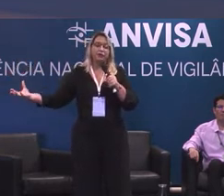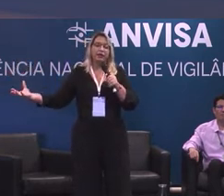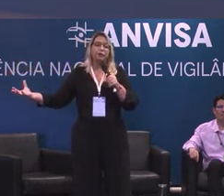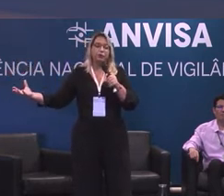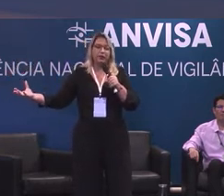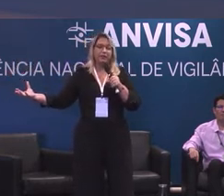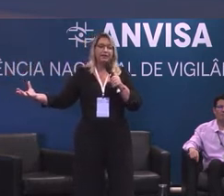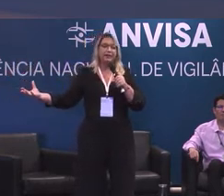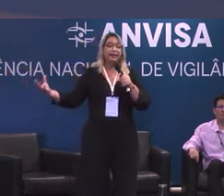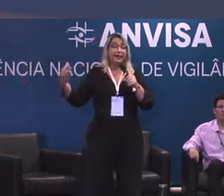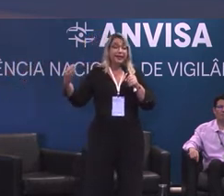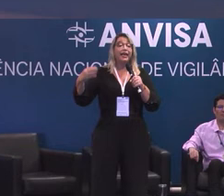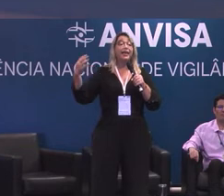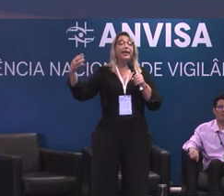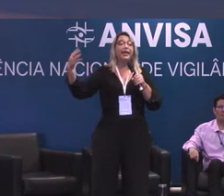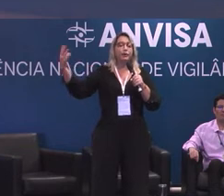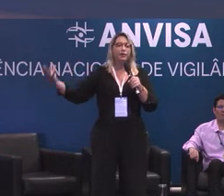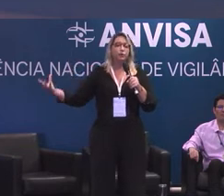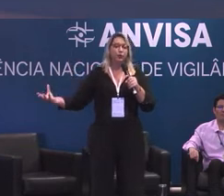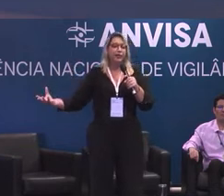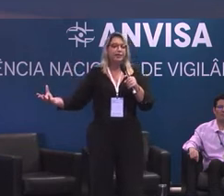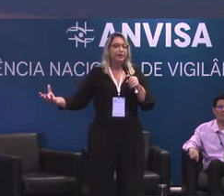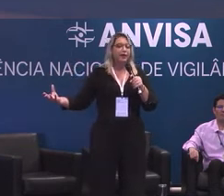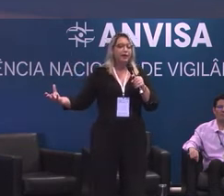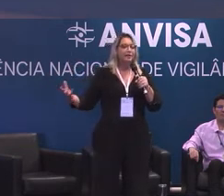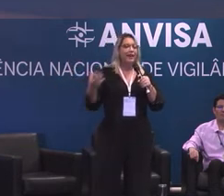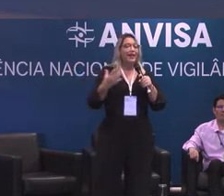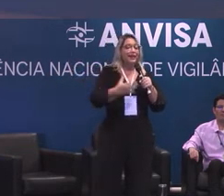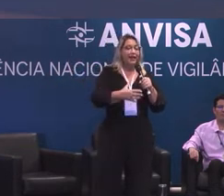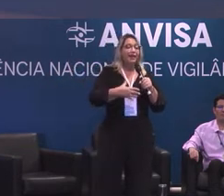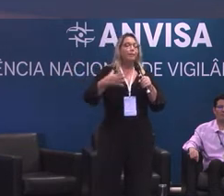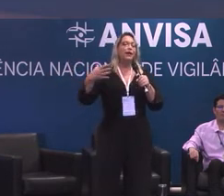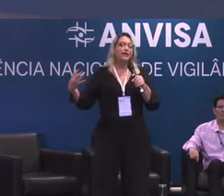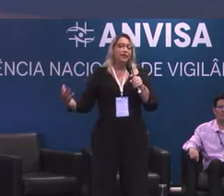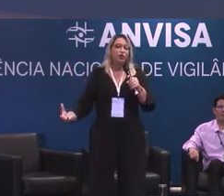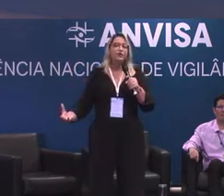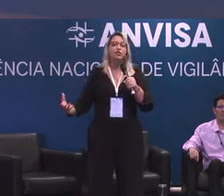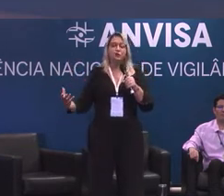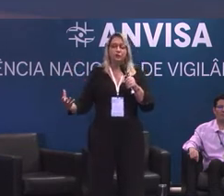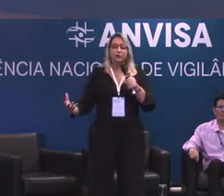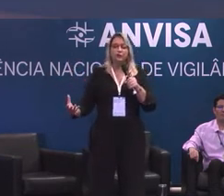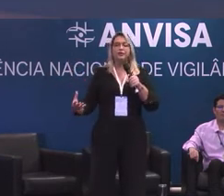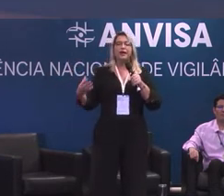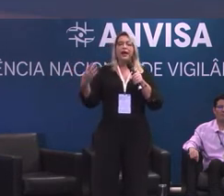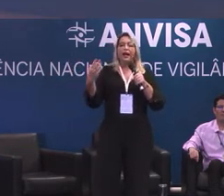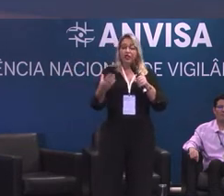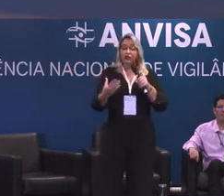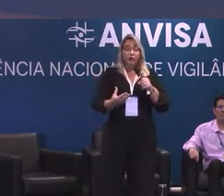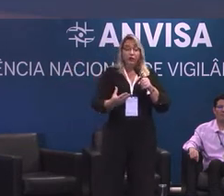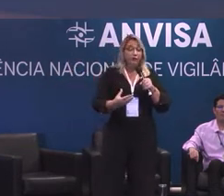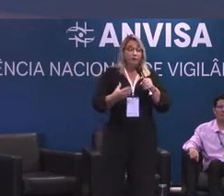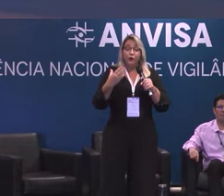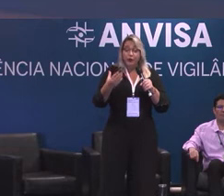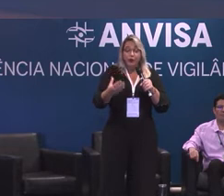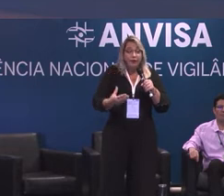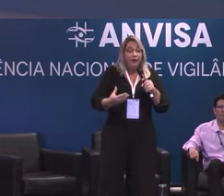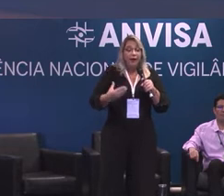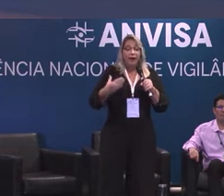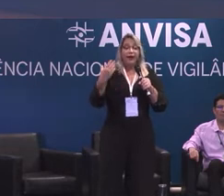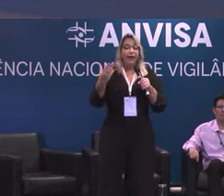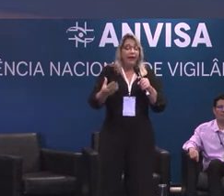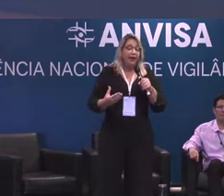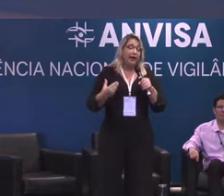de autoridade sanitária, de quem eram as autoridades sanitárias. E aí, a partir das nossas discussões, a gente